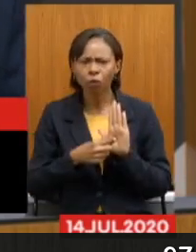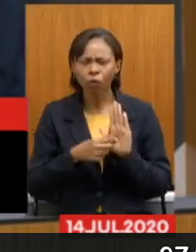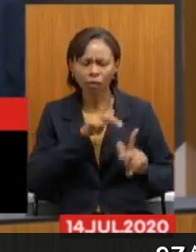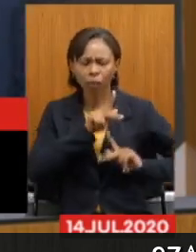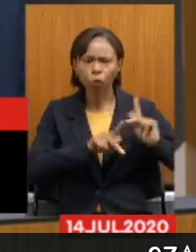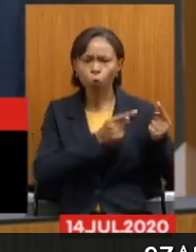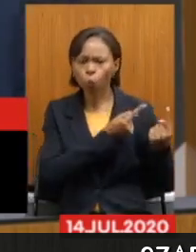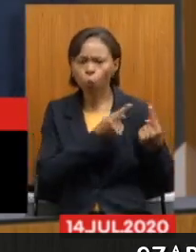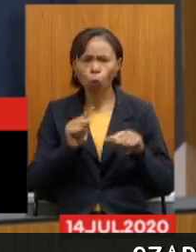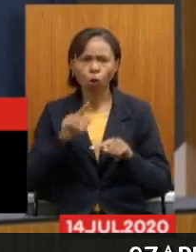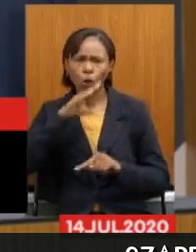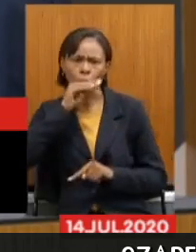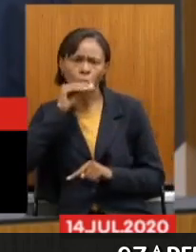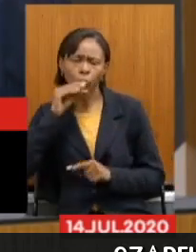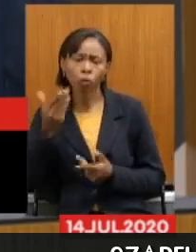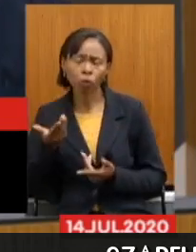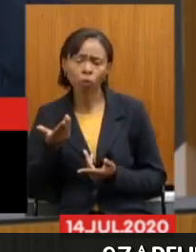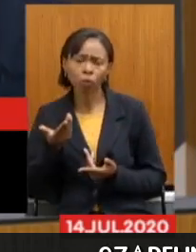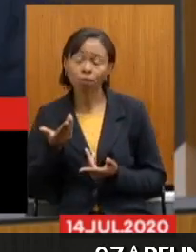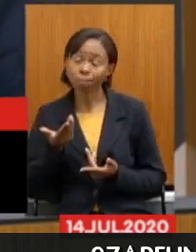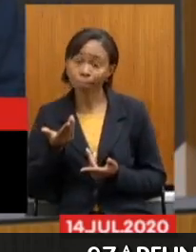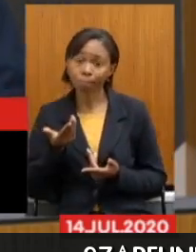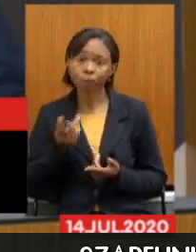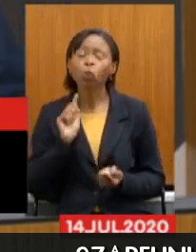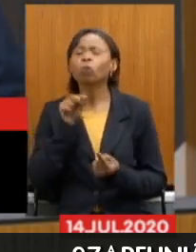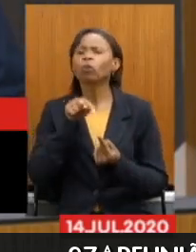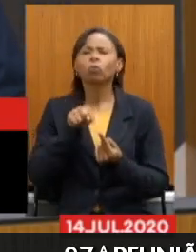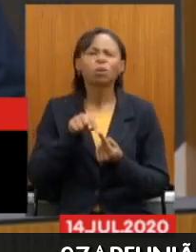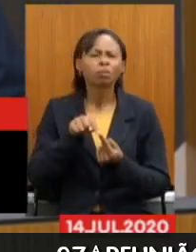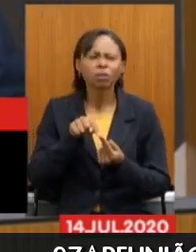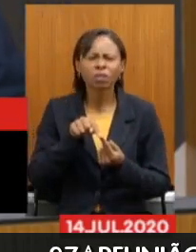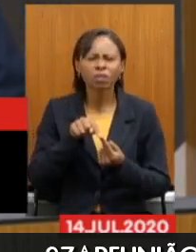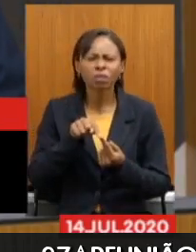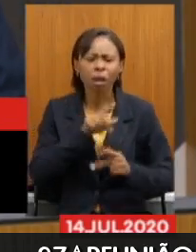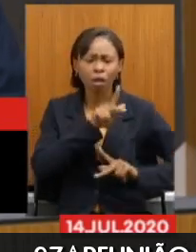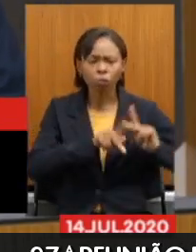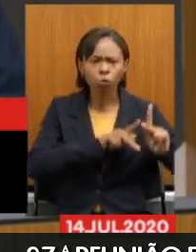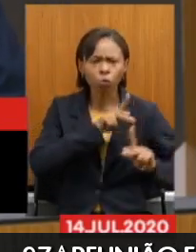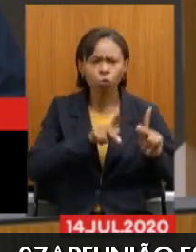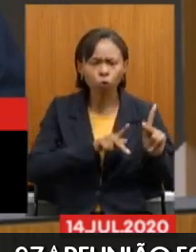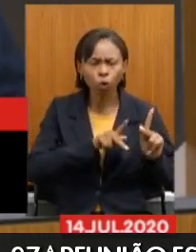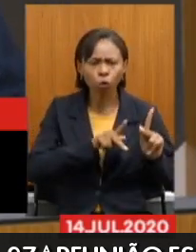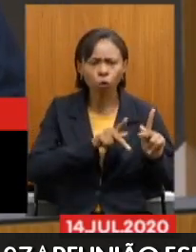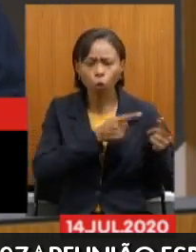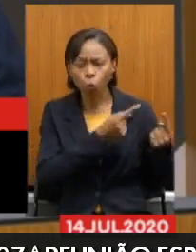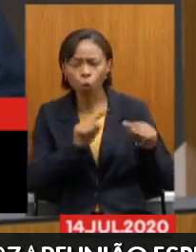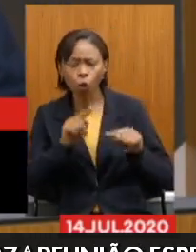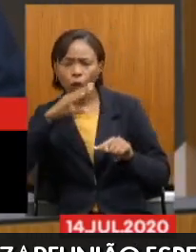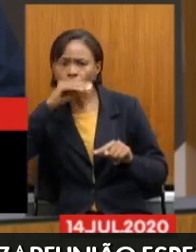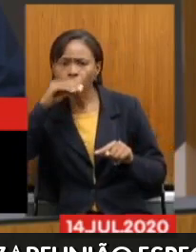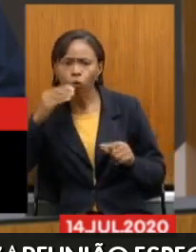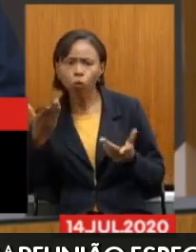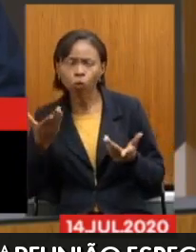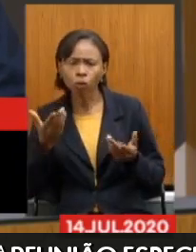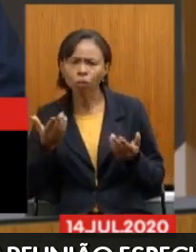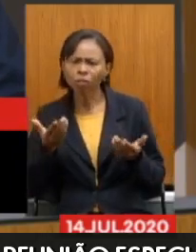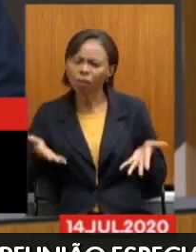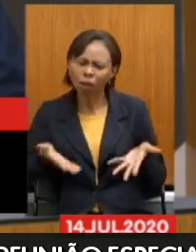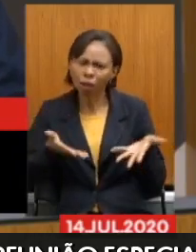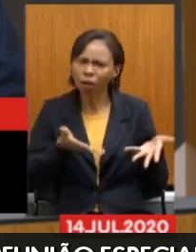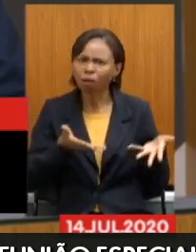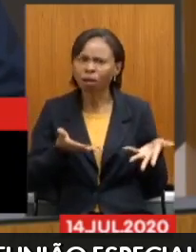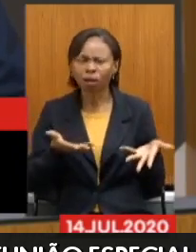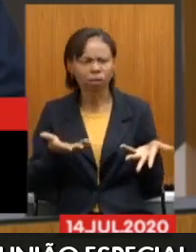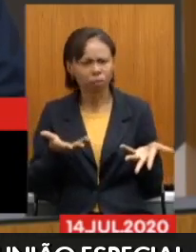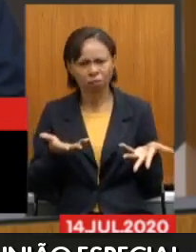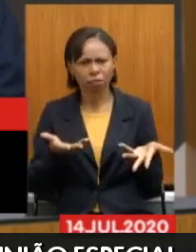servidores. Qual o objetivo de colocar as pessoas, os cidadãos de Minas Gerais, contra os servidores públicos?